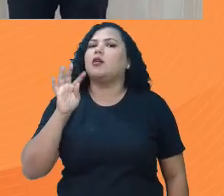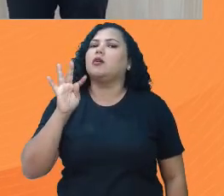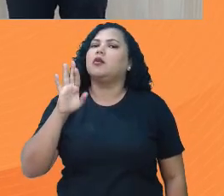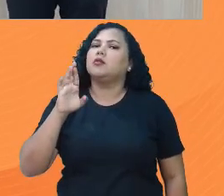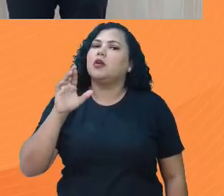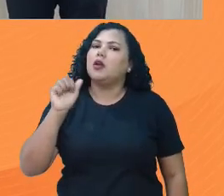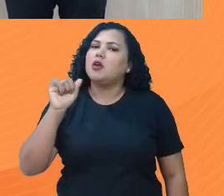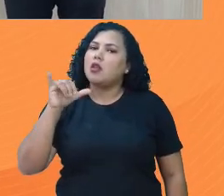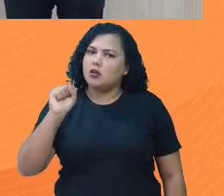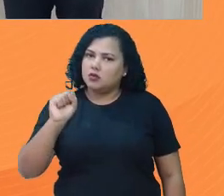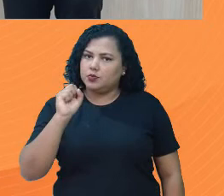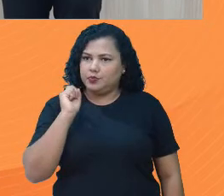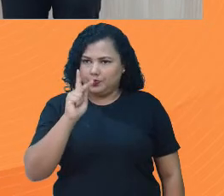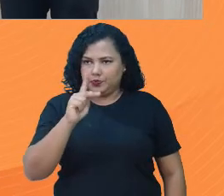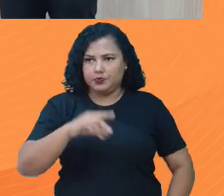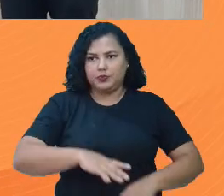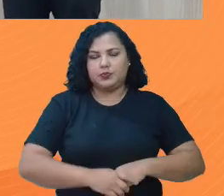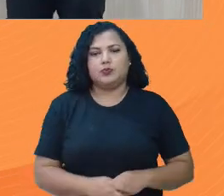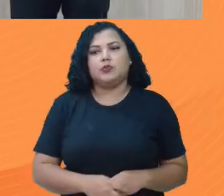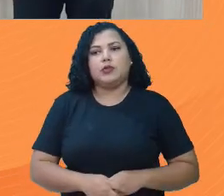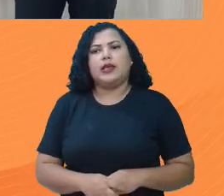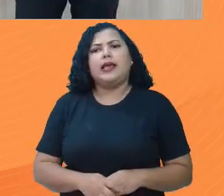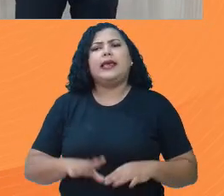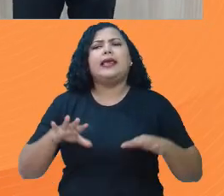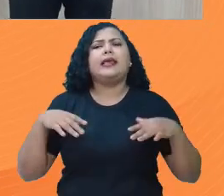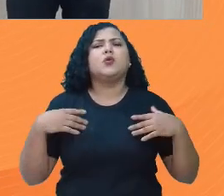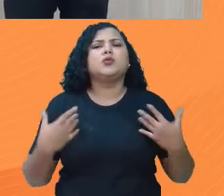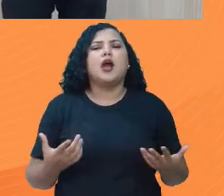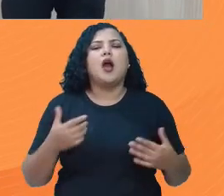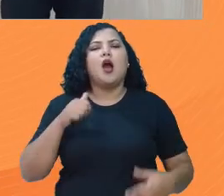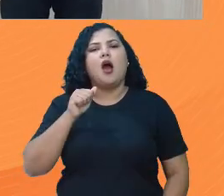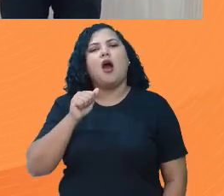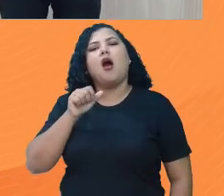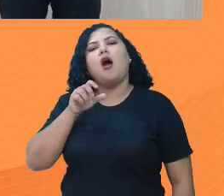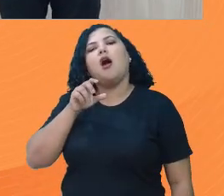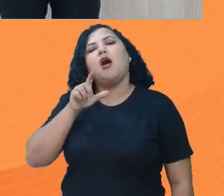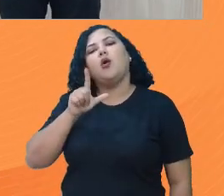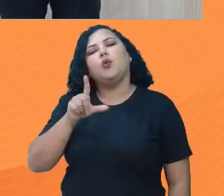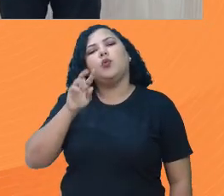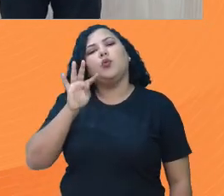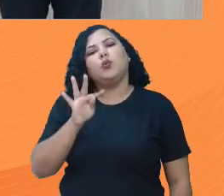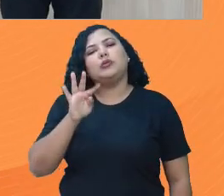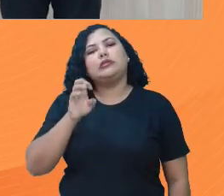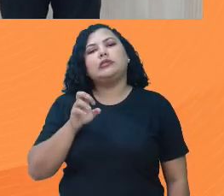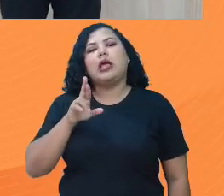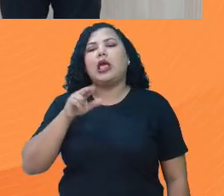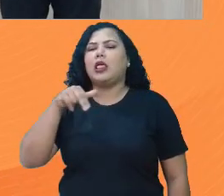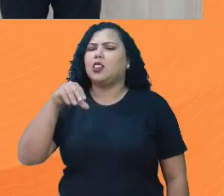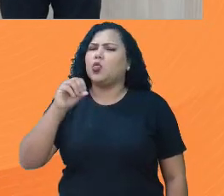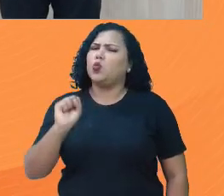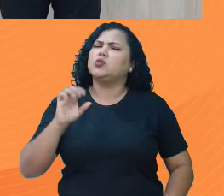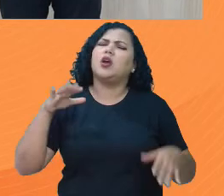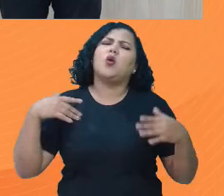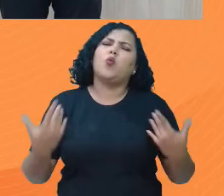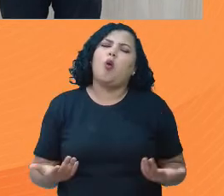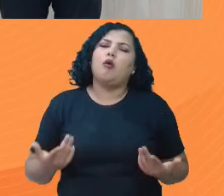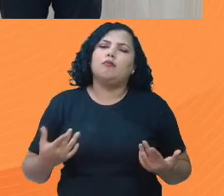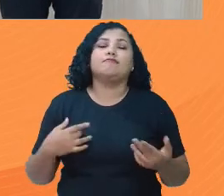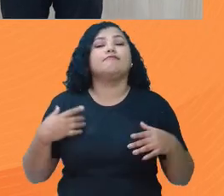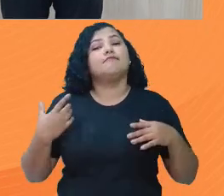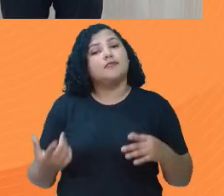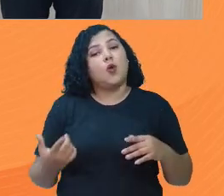ângulos colaterais. Tá joia? E os ângulos alternos, Pedro? O nome já está dizendo, né? São os